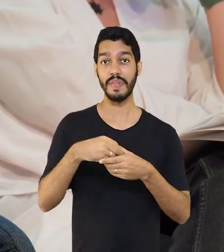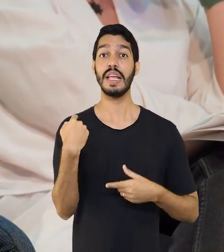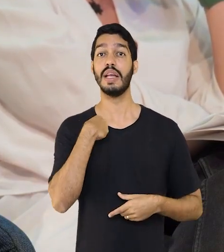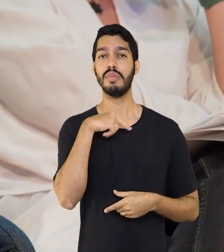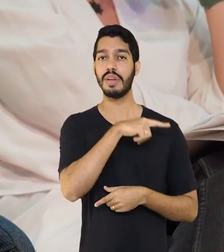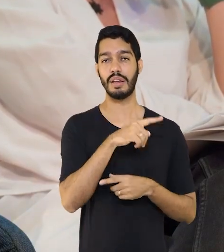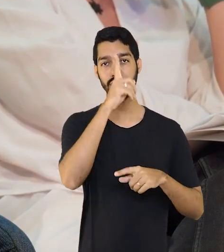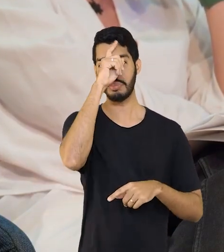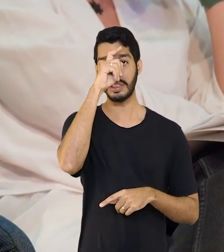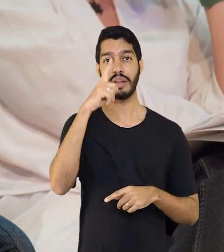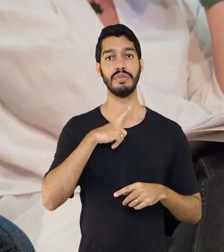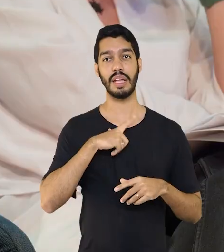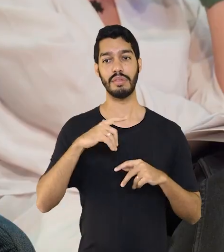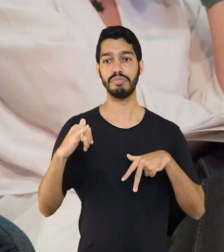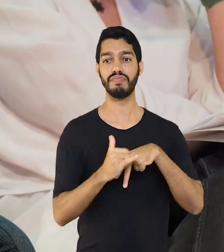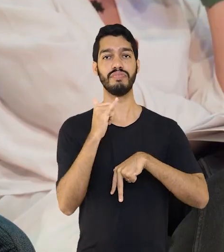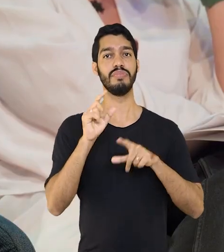lá no hospital recebendo os acidentados.